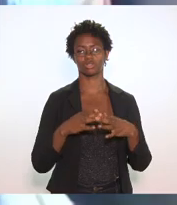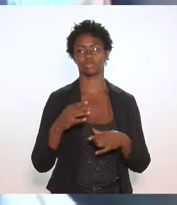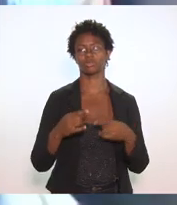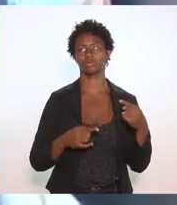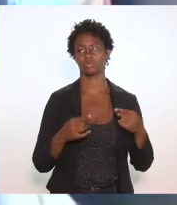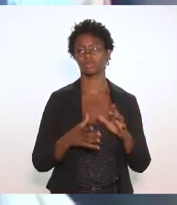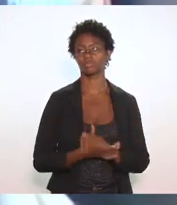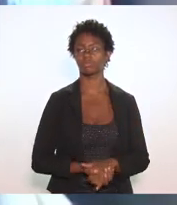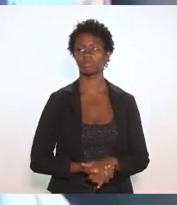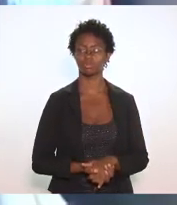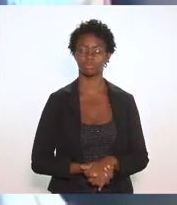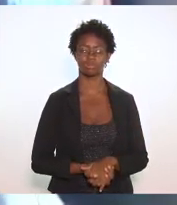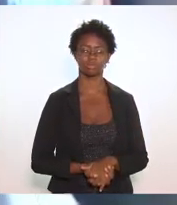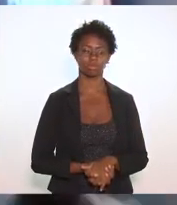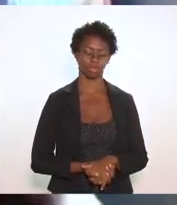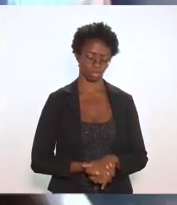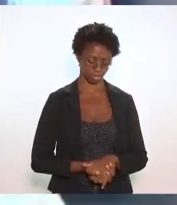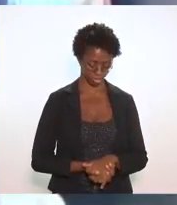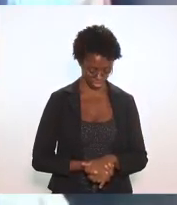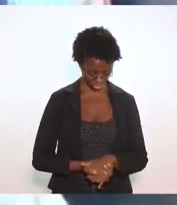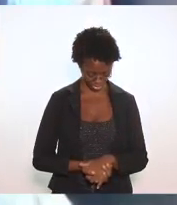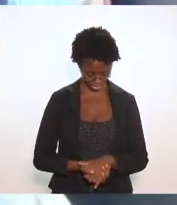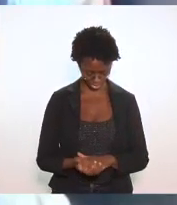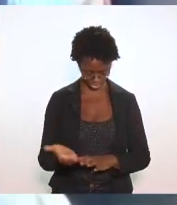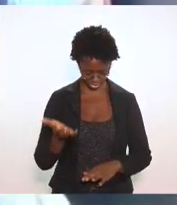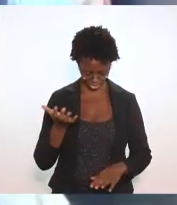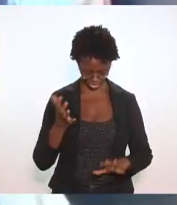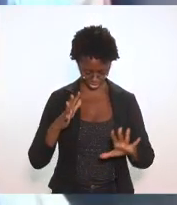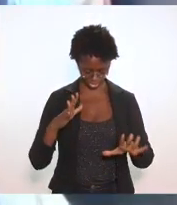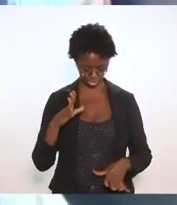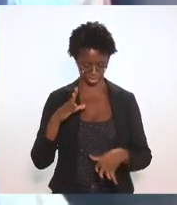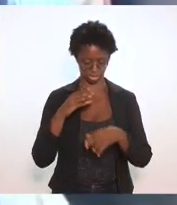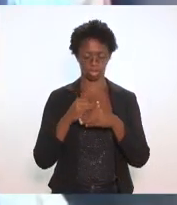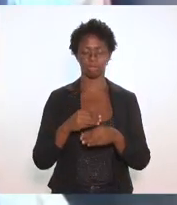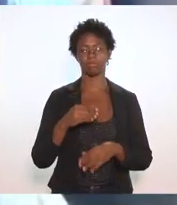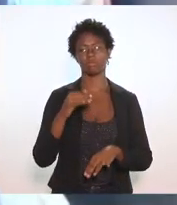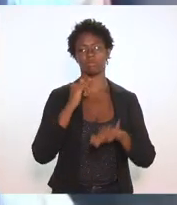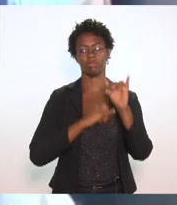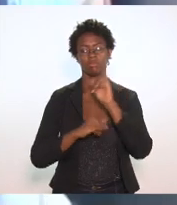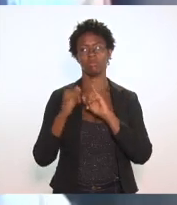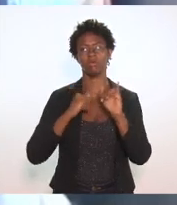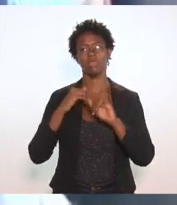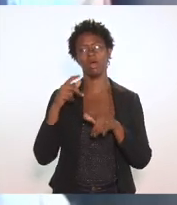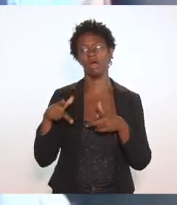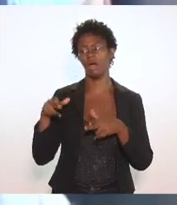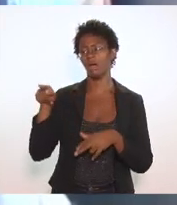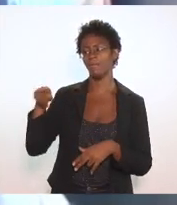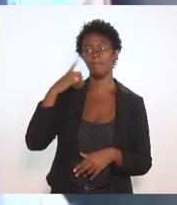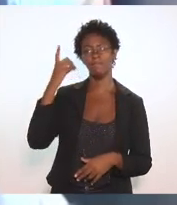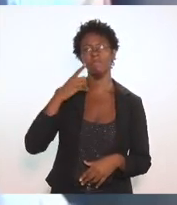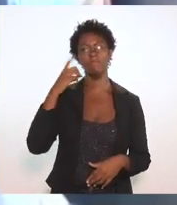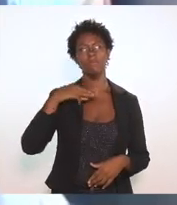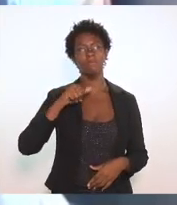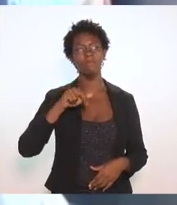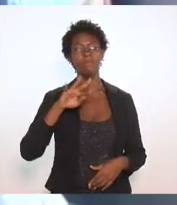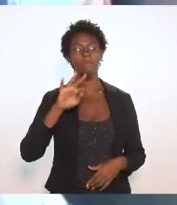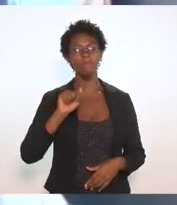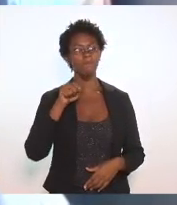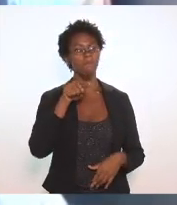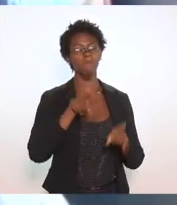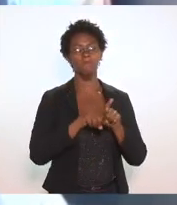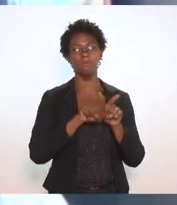quero complementar, dando também uma informação à deputada Marta Rocha, que é outra batalhadora